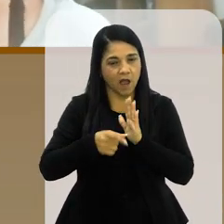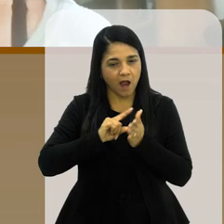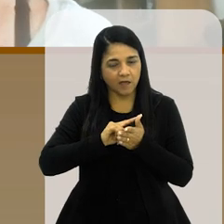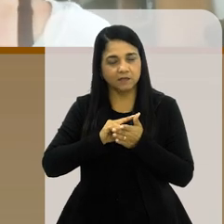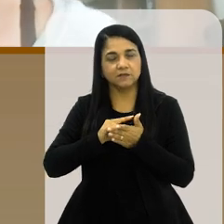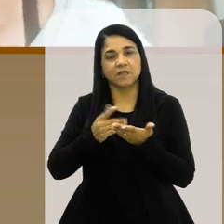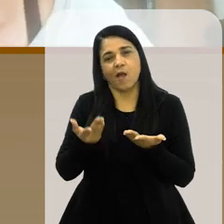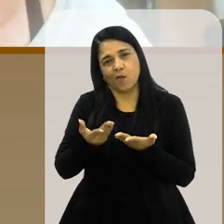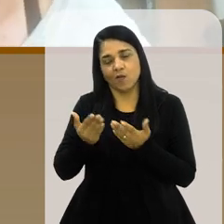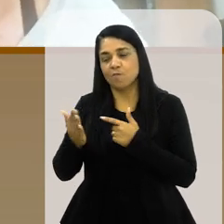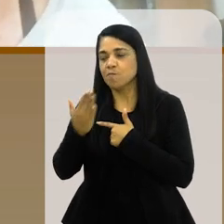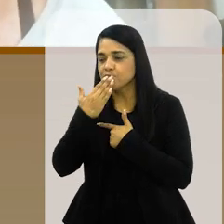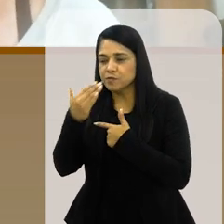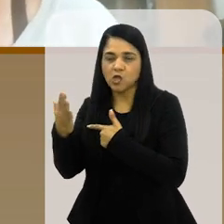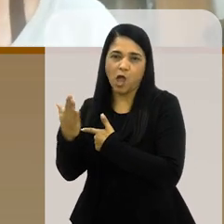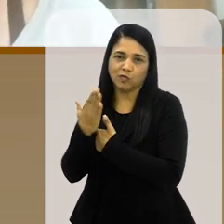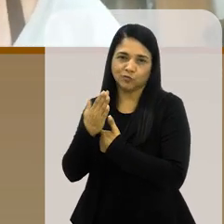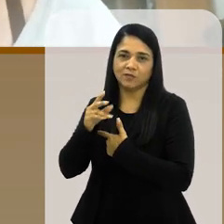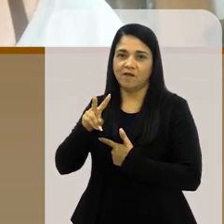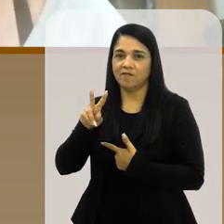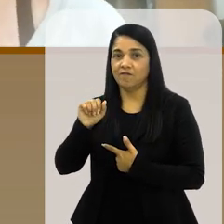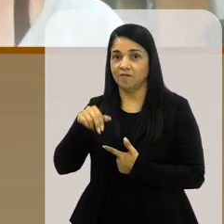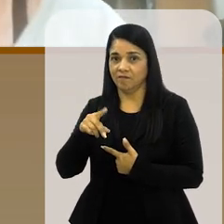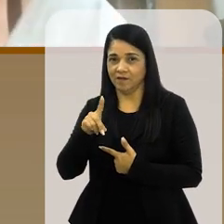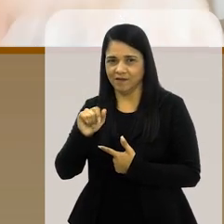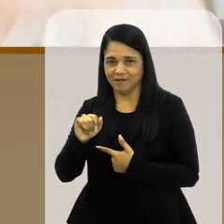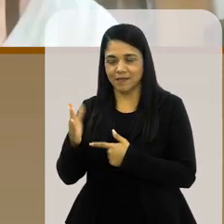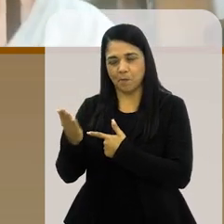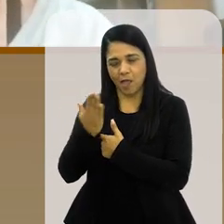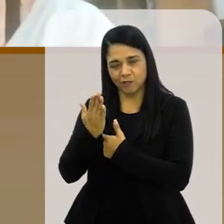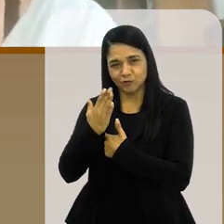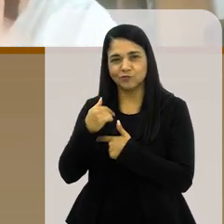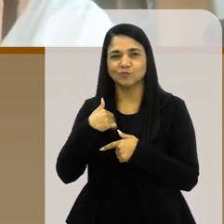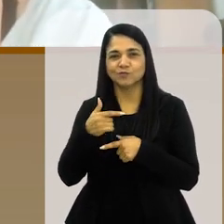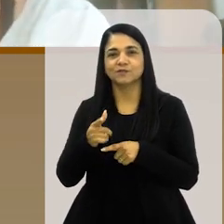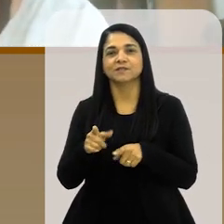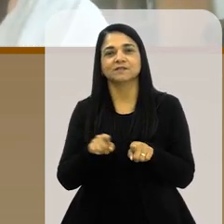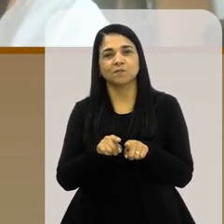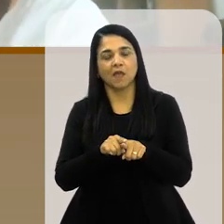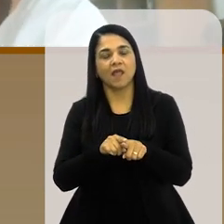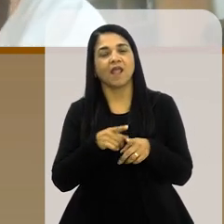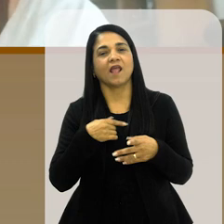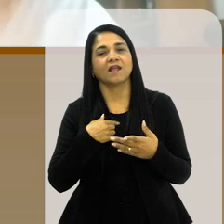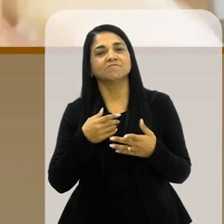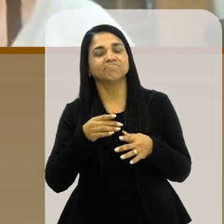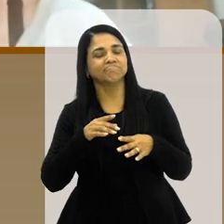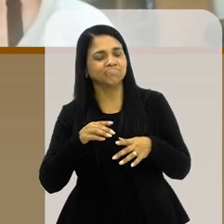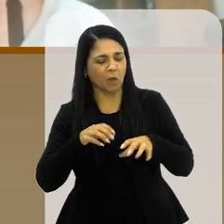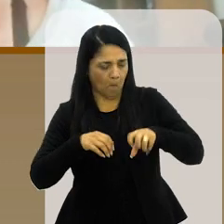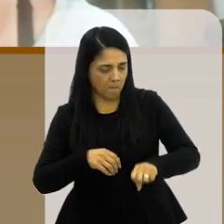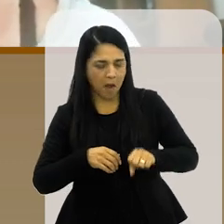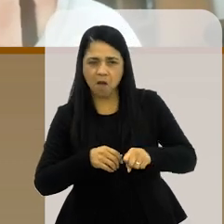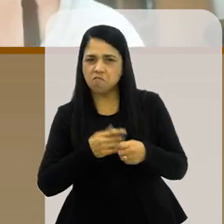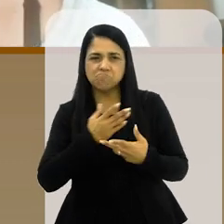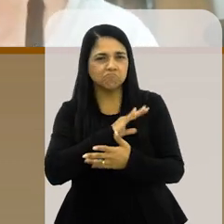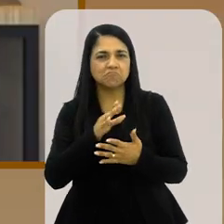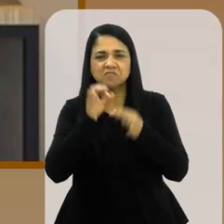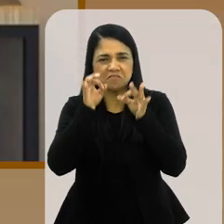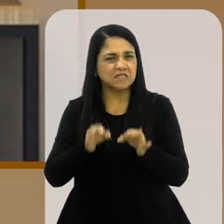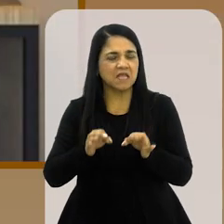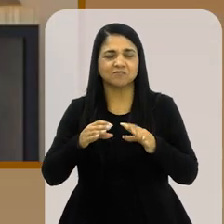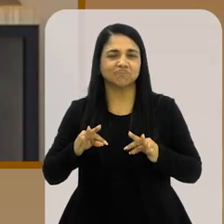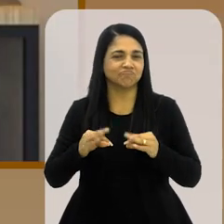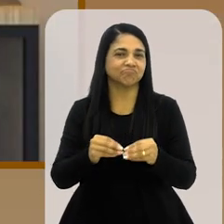ajuda para a Wanda, a minha caseira e anjo da guarda. Eu faço com uma mão, e uma faz com a outra e vai dar tudo